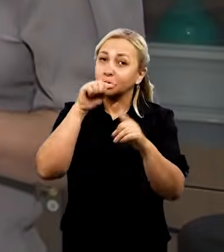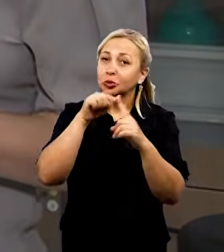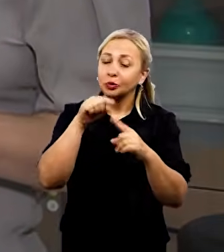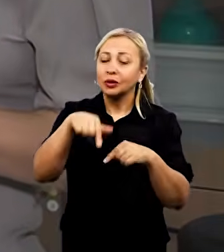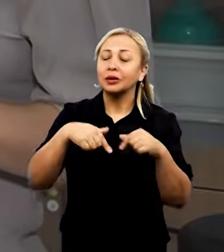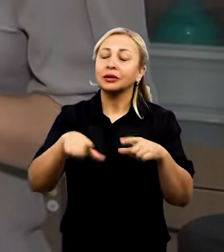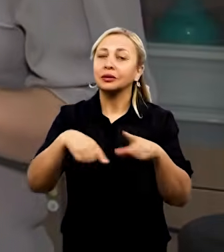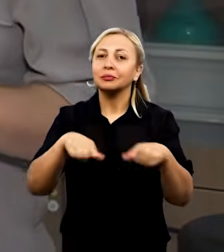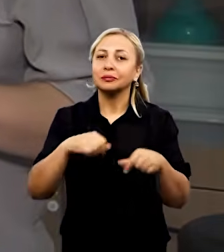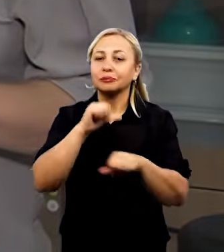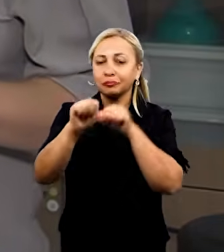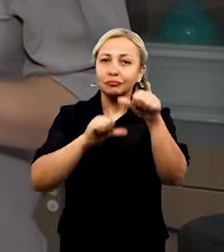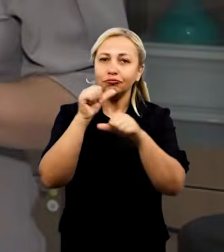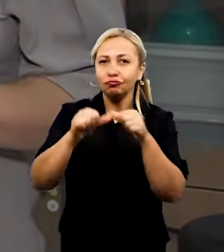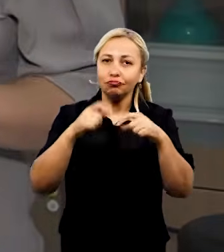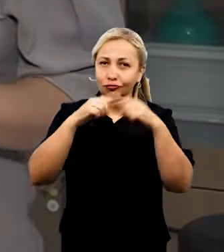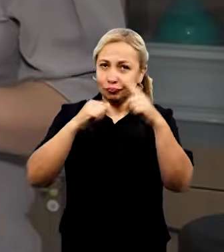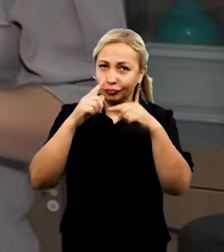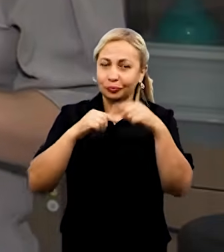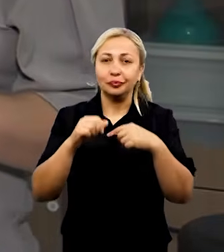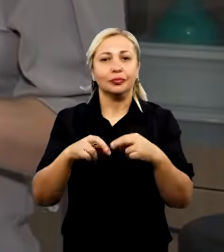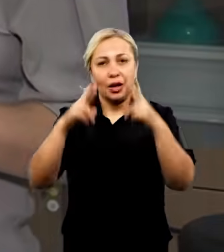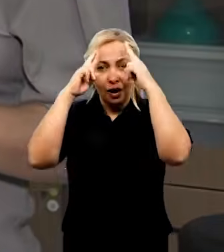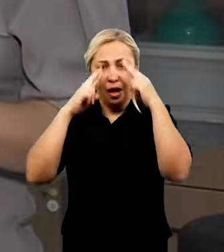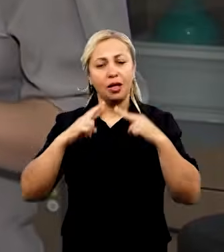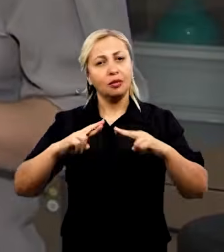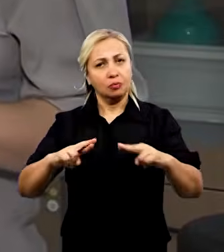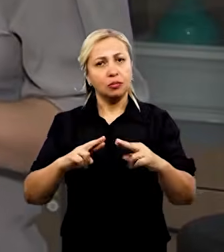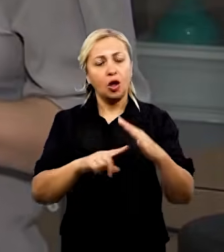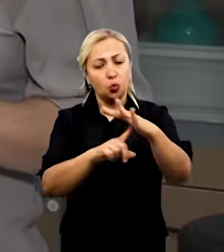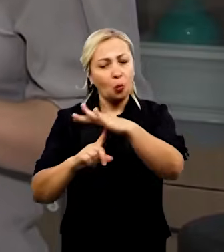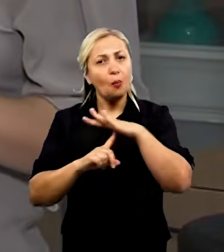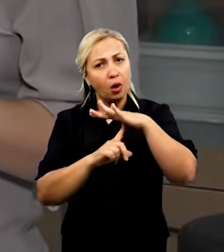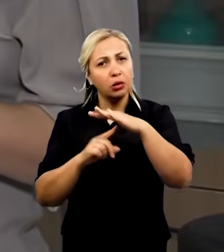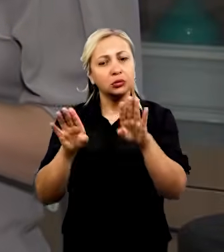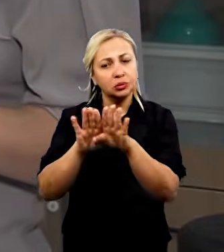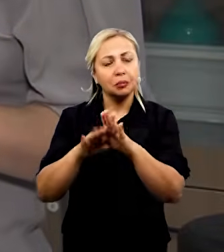desse trabalho é o desenvolvimento de produtos que respeitem